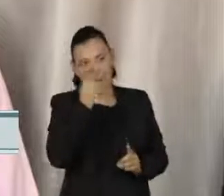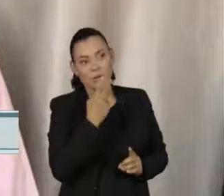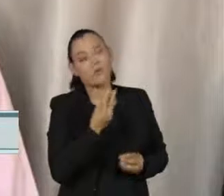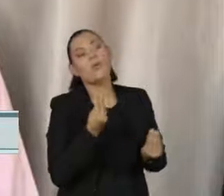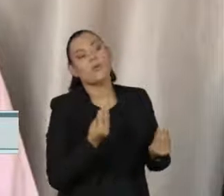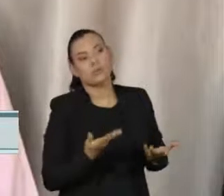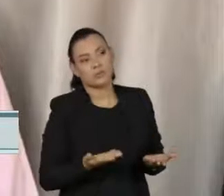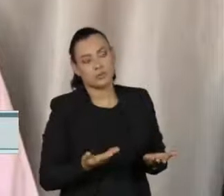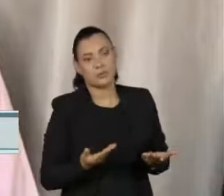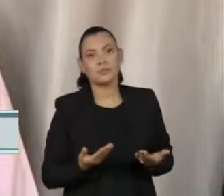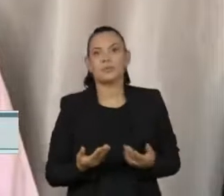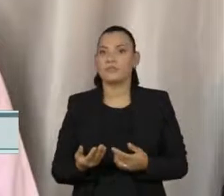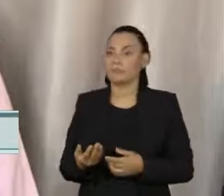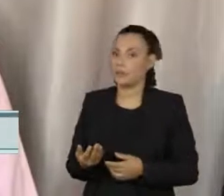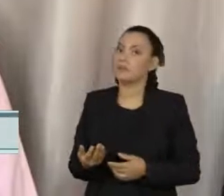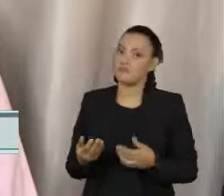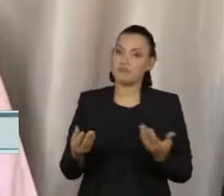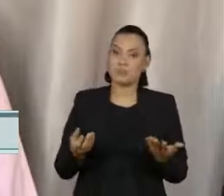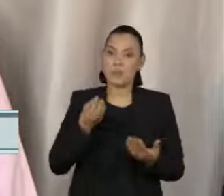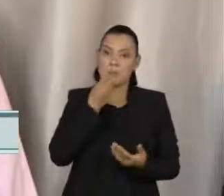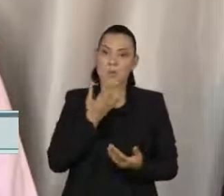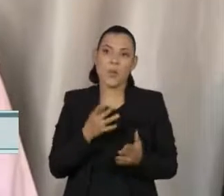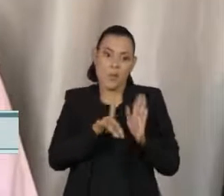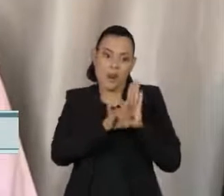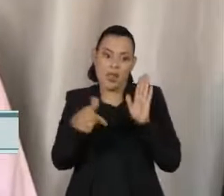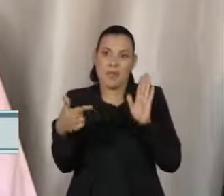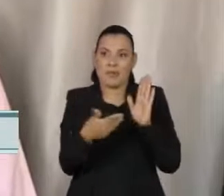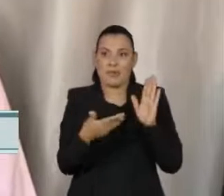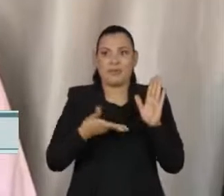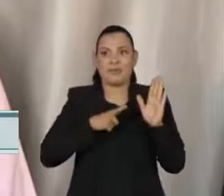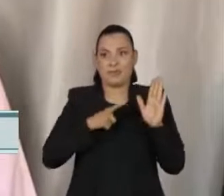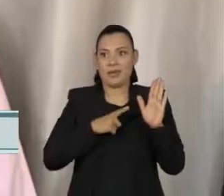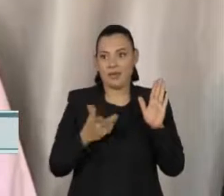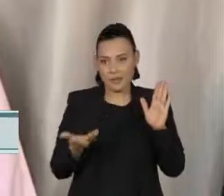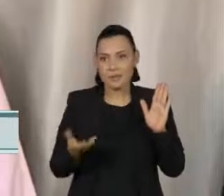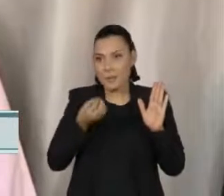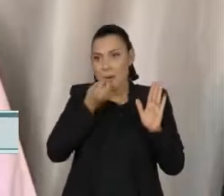Bom, graças à legislação, graças